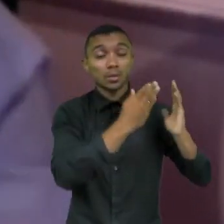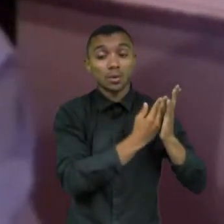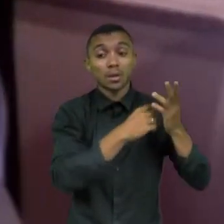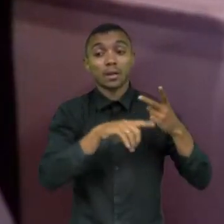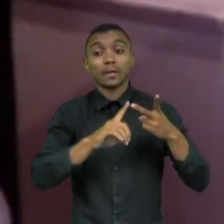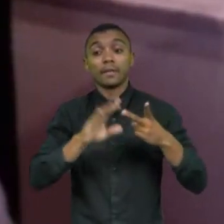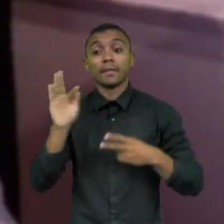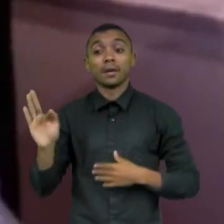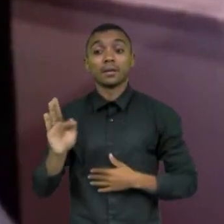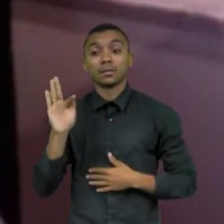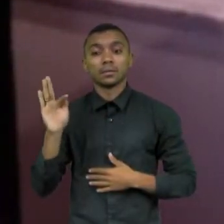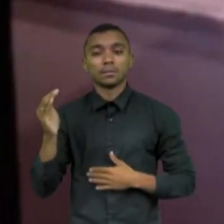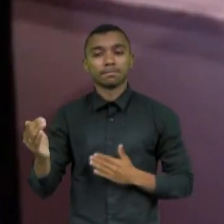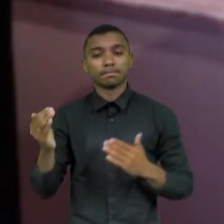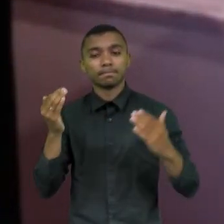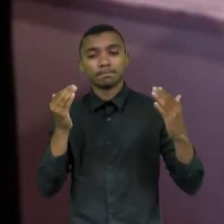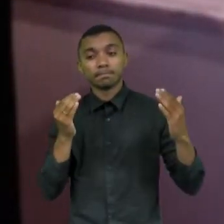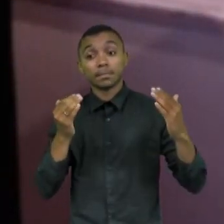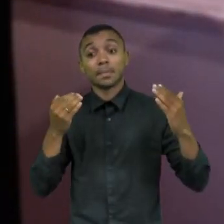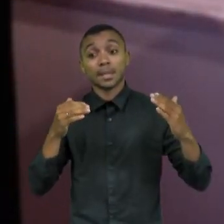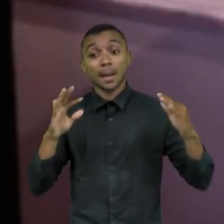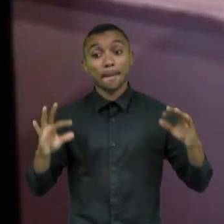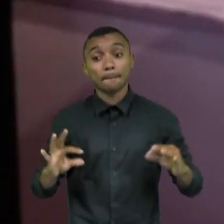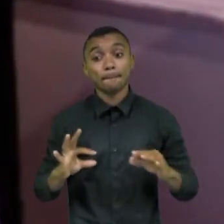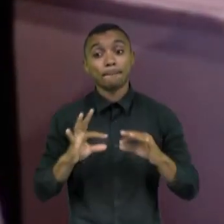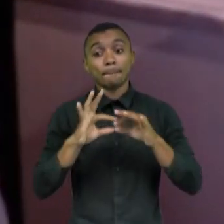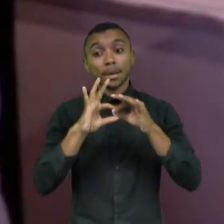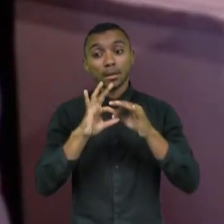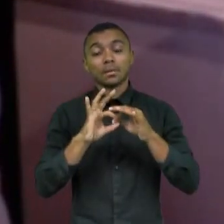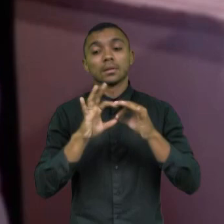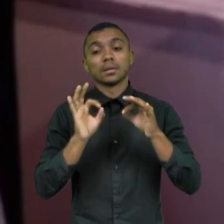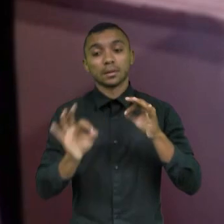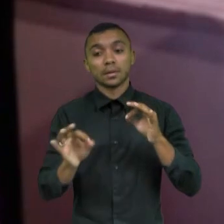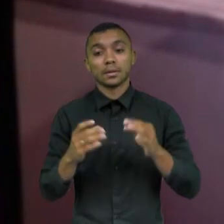universidades tem que conjuminar para poder